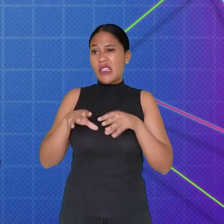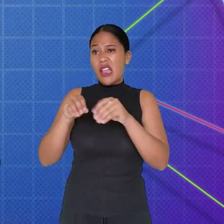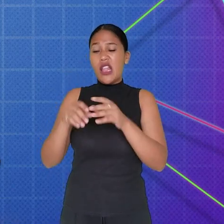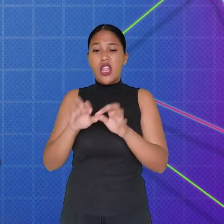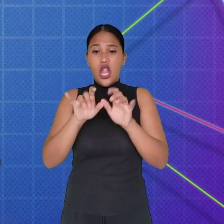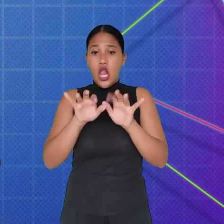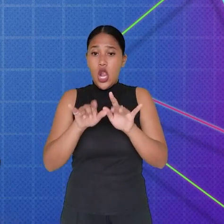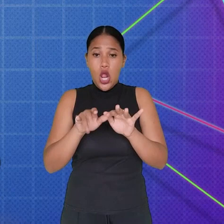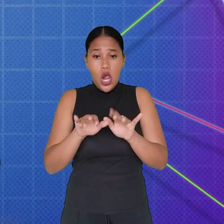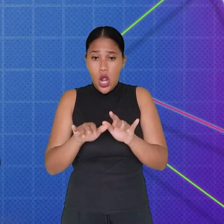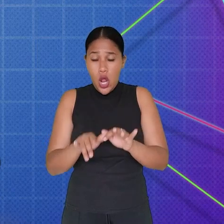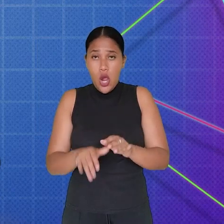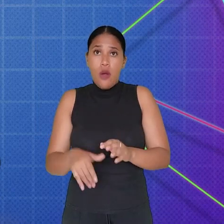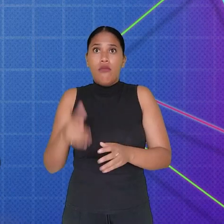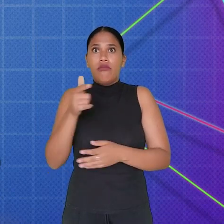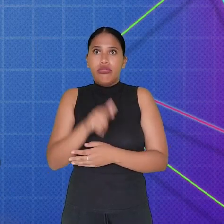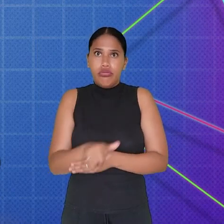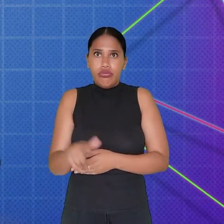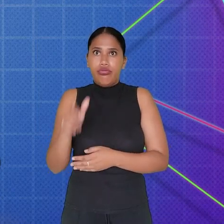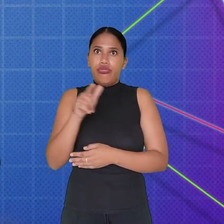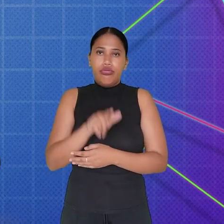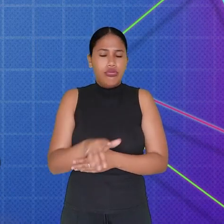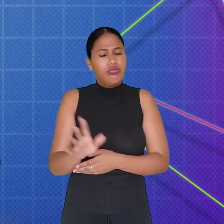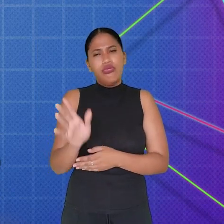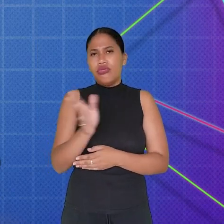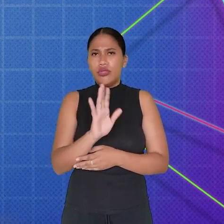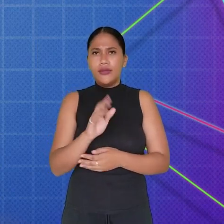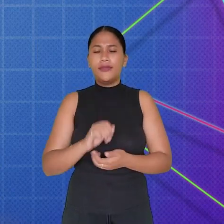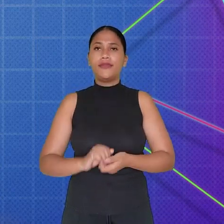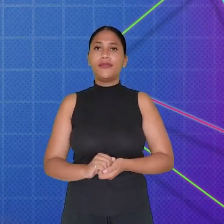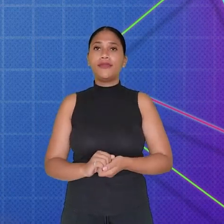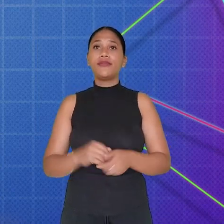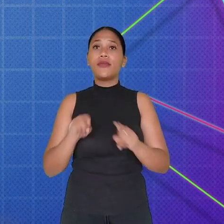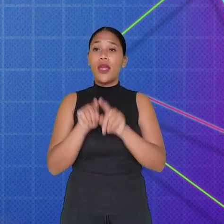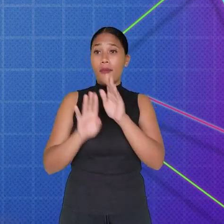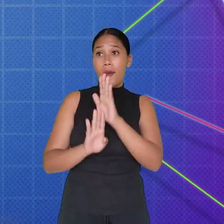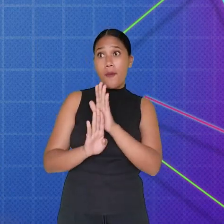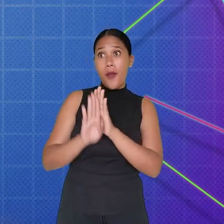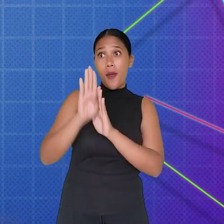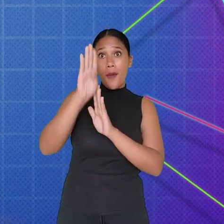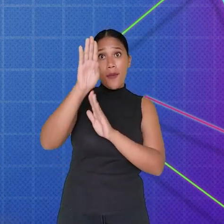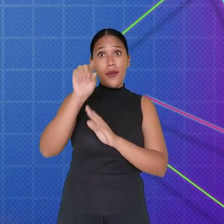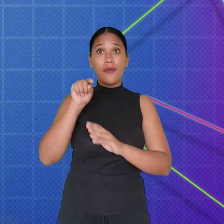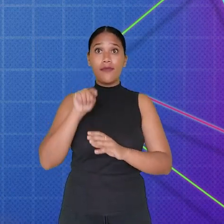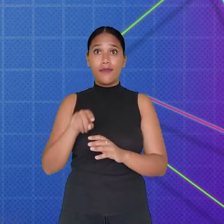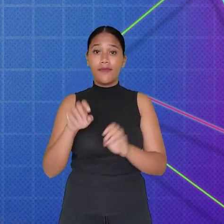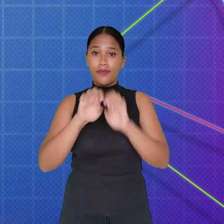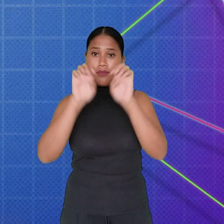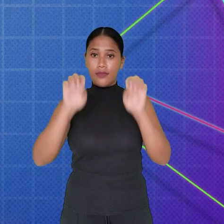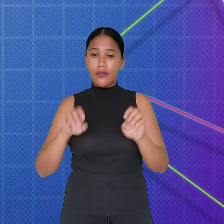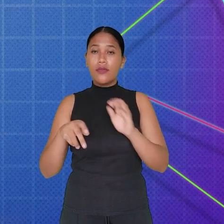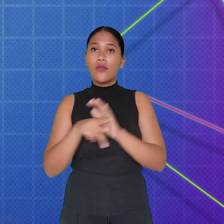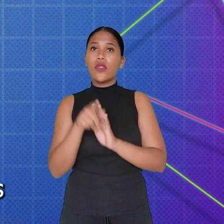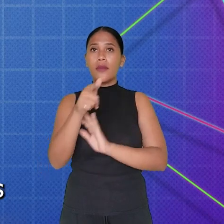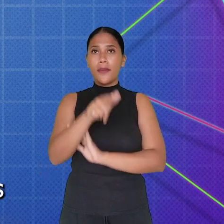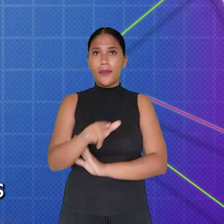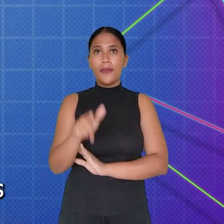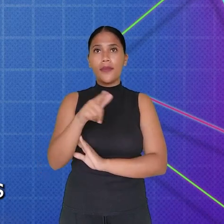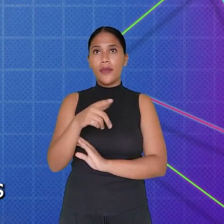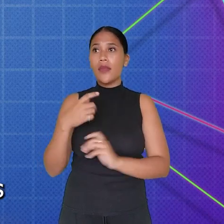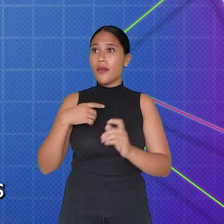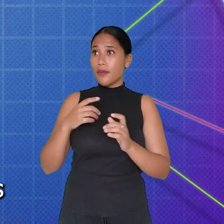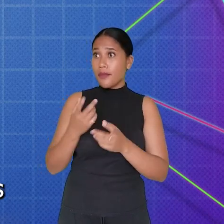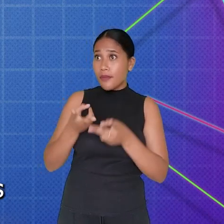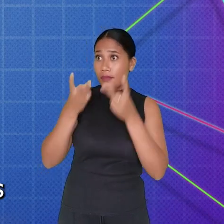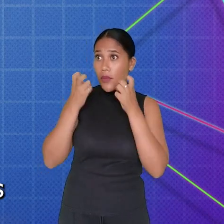necessidade de escrever código para cada repetição individual. Aumento da eficiência do código. Ao usar estruturas de repetição, é possível